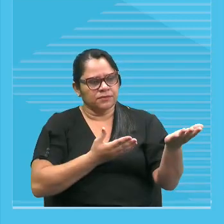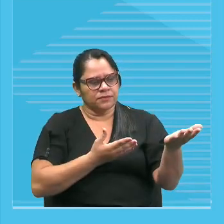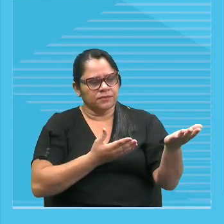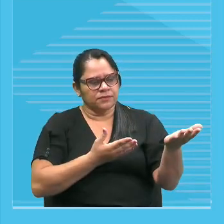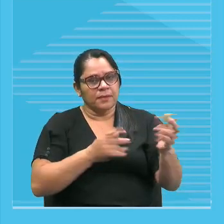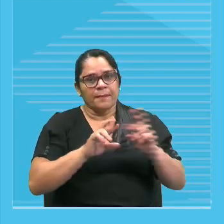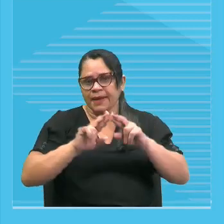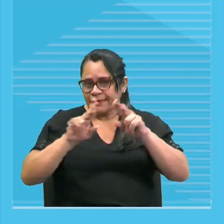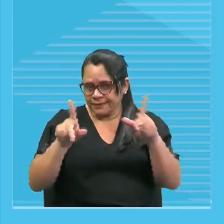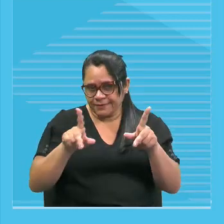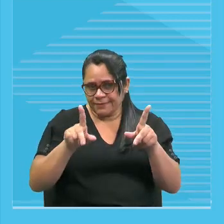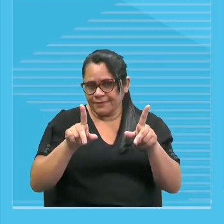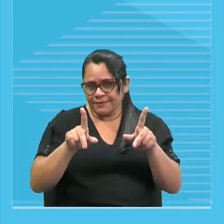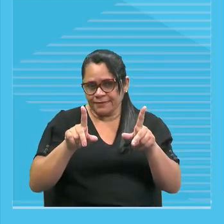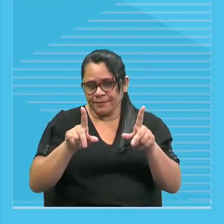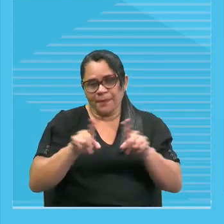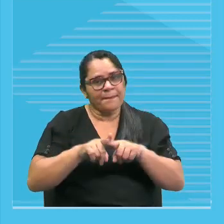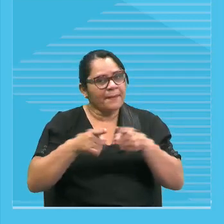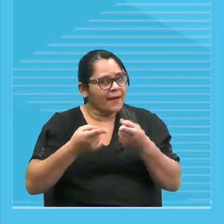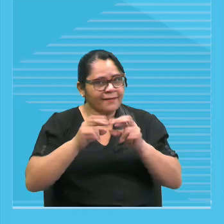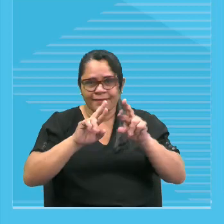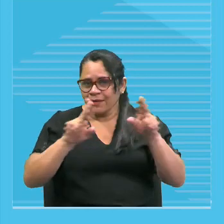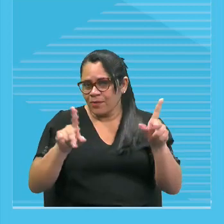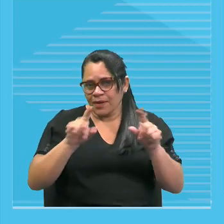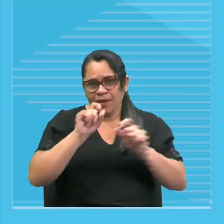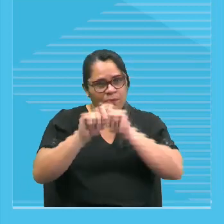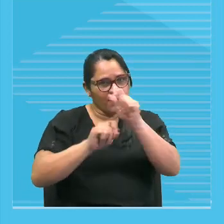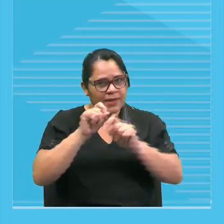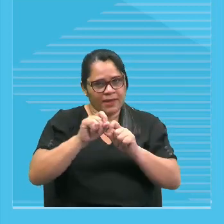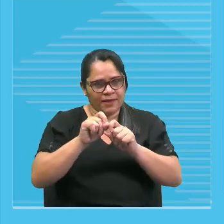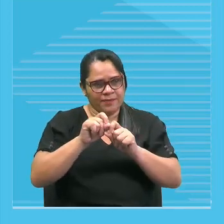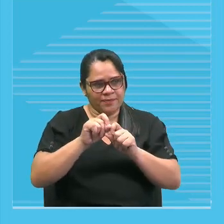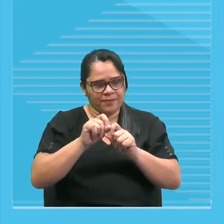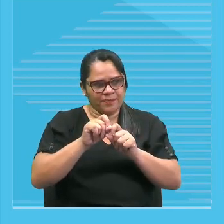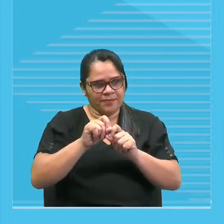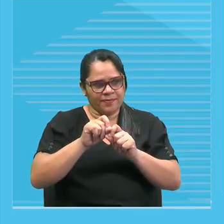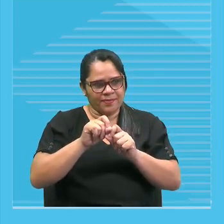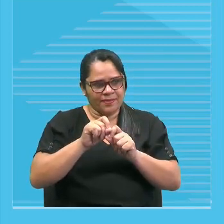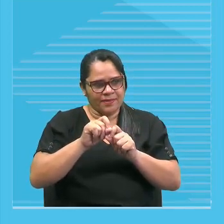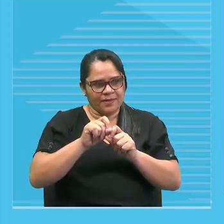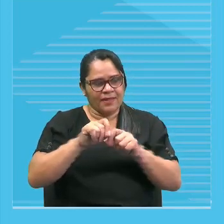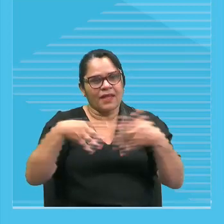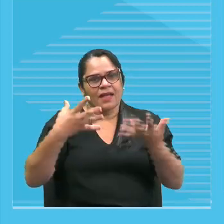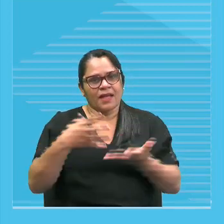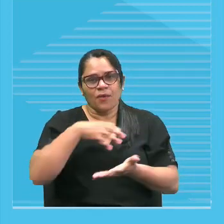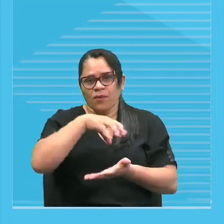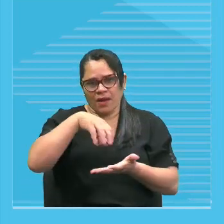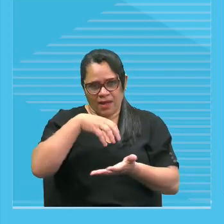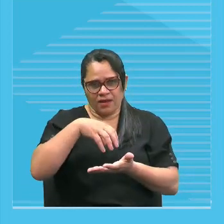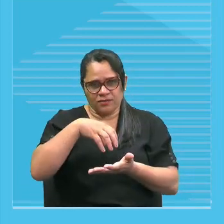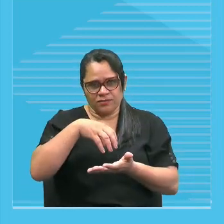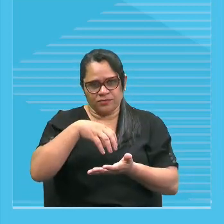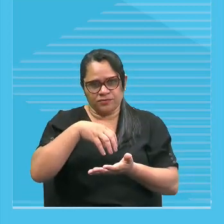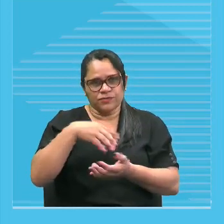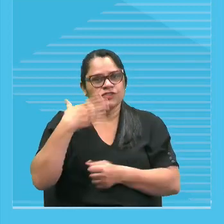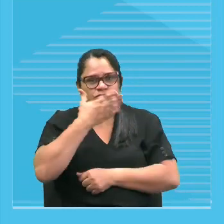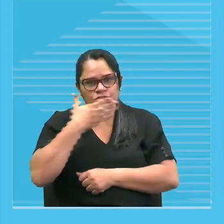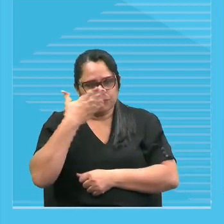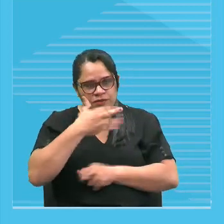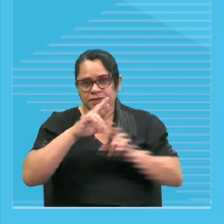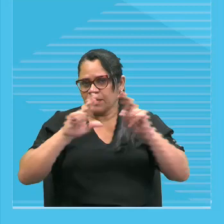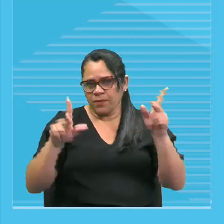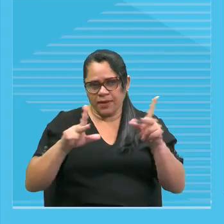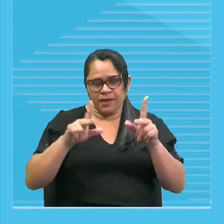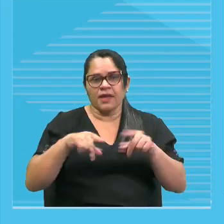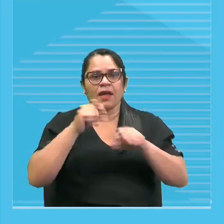mas não é calda de doce não é o rabo rabo do cachorro esse meu exemplo aí